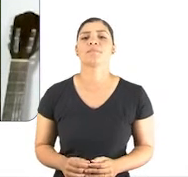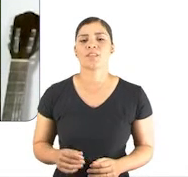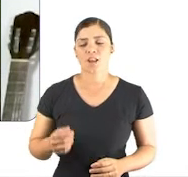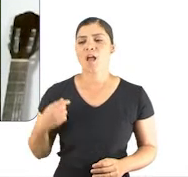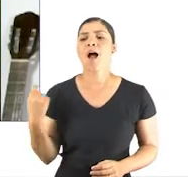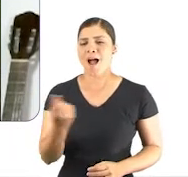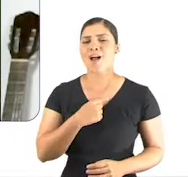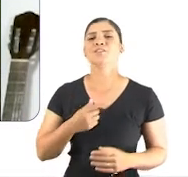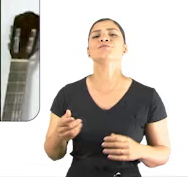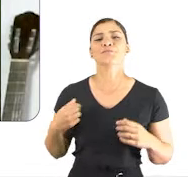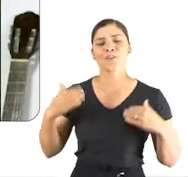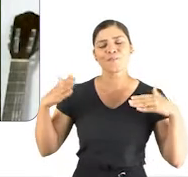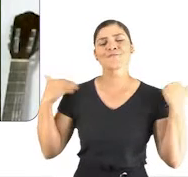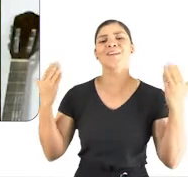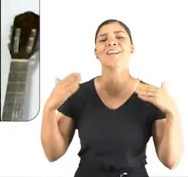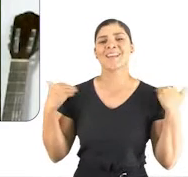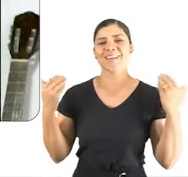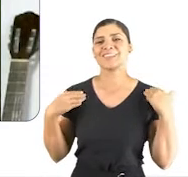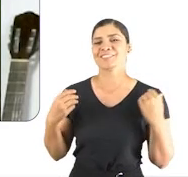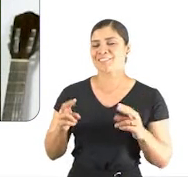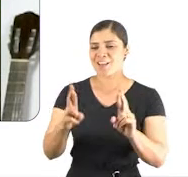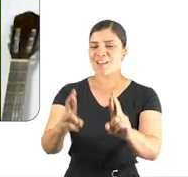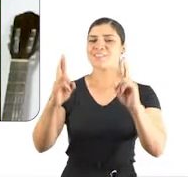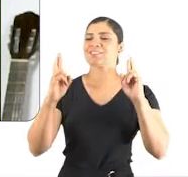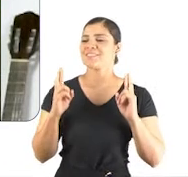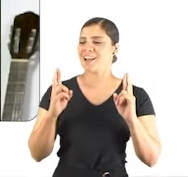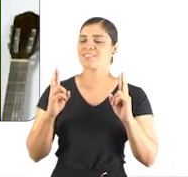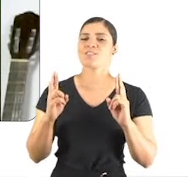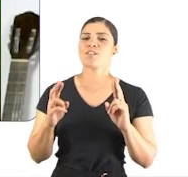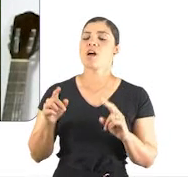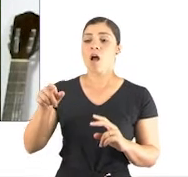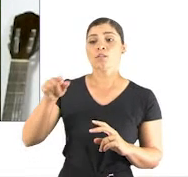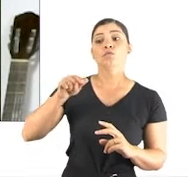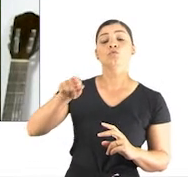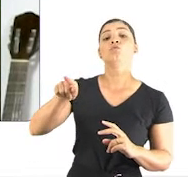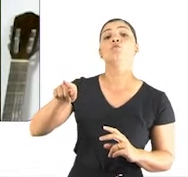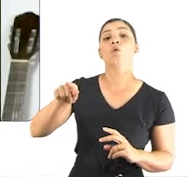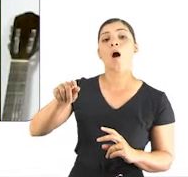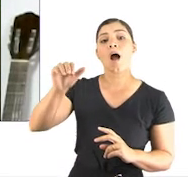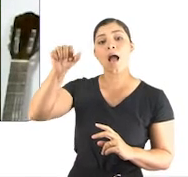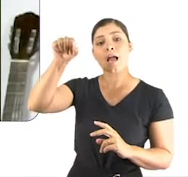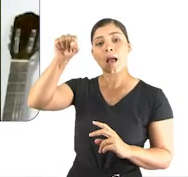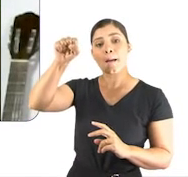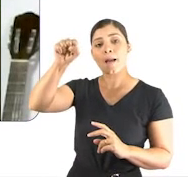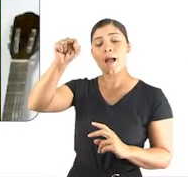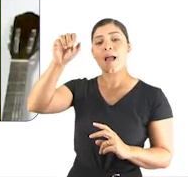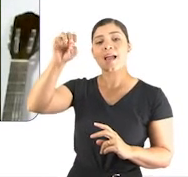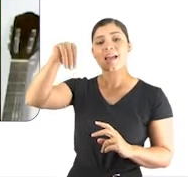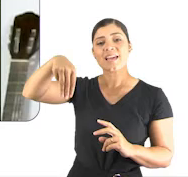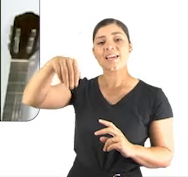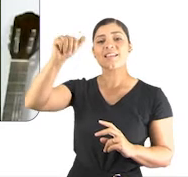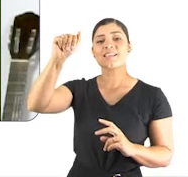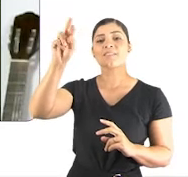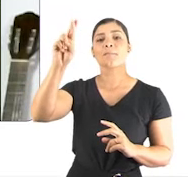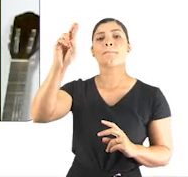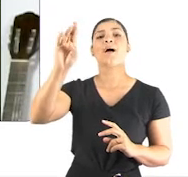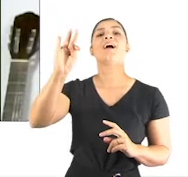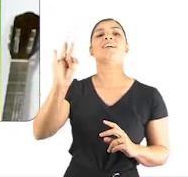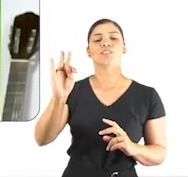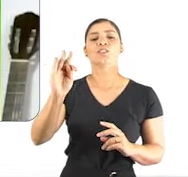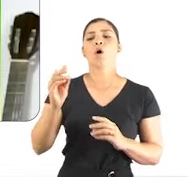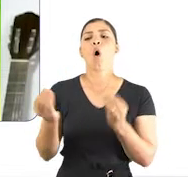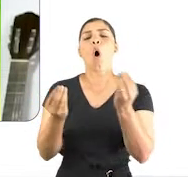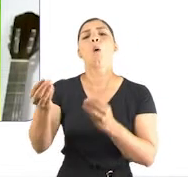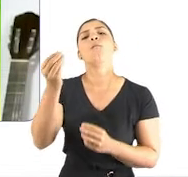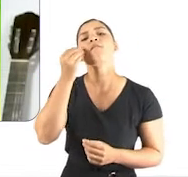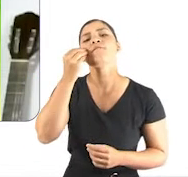que já fizemos e com os resultados. E da sua parte, da Smart, como você vê esse processo?